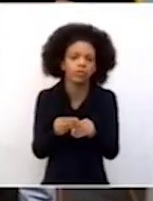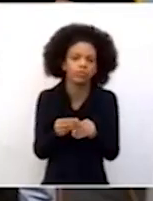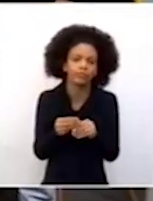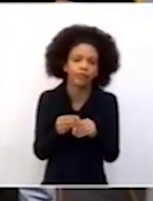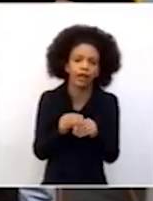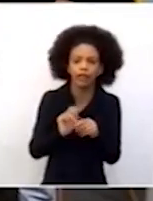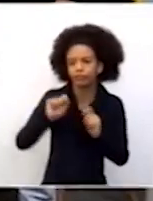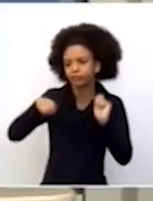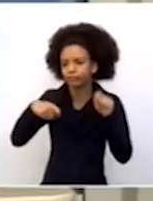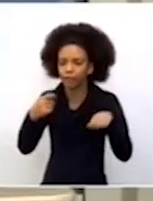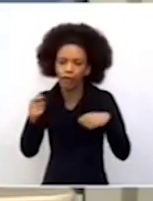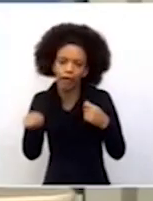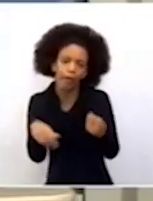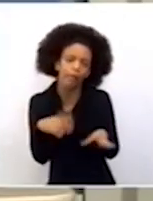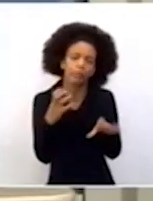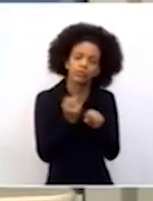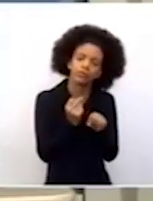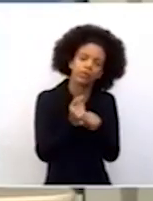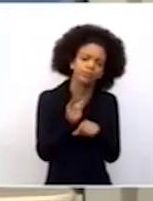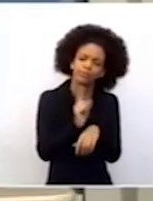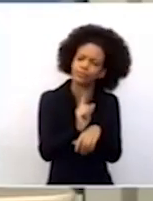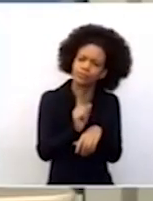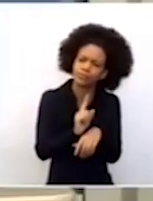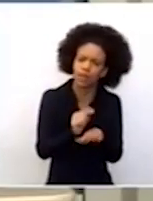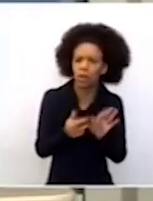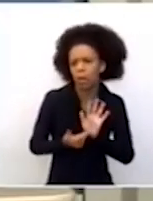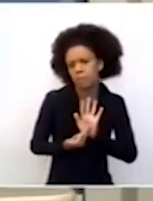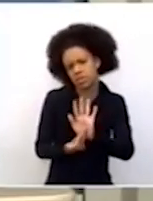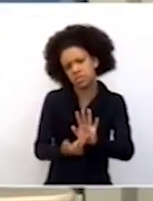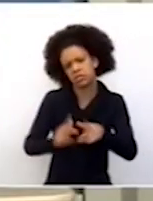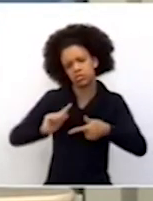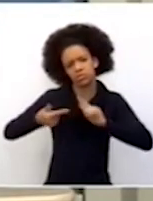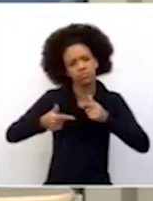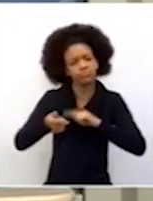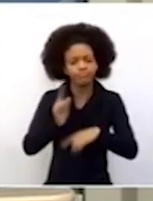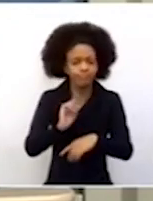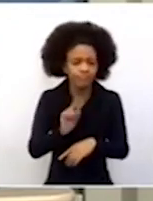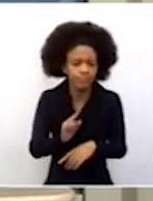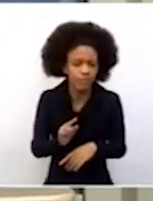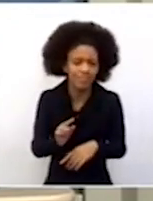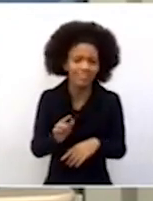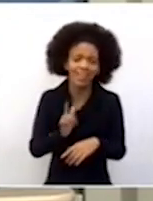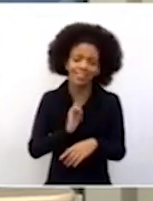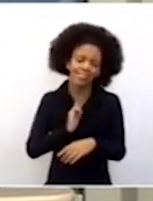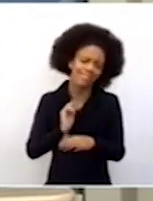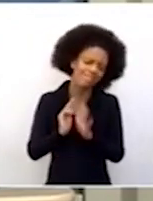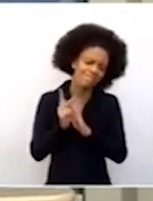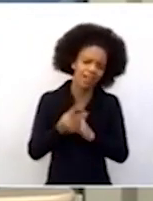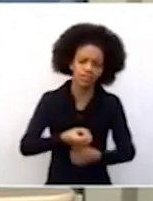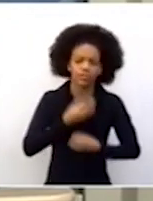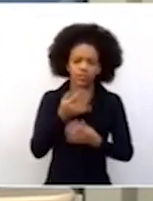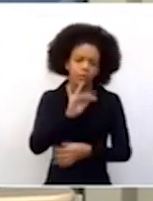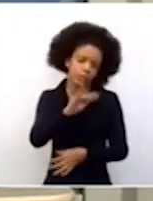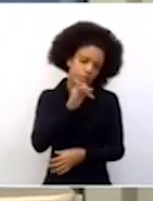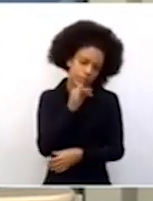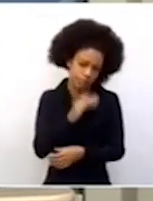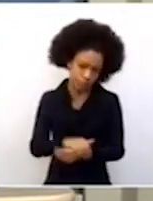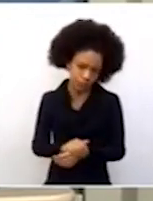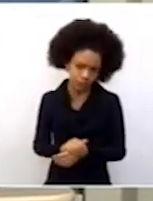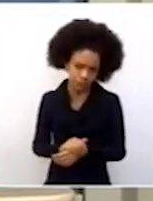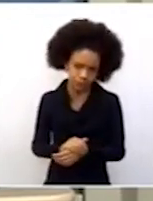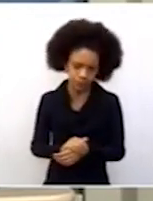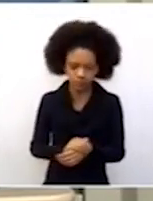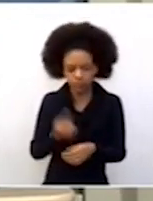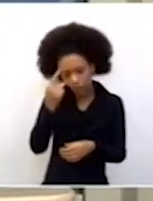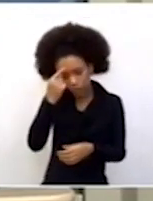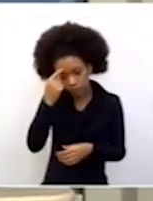dos cálculos, também a parte da representação geométrica, isso transcende outras informações também, vamos supor a questão noção de espaço,